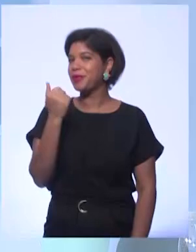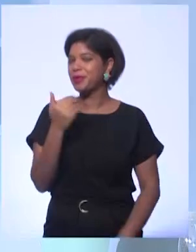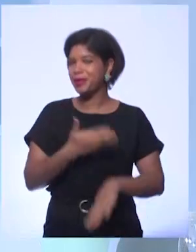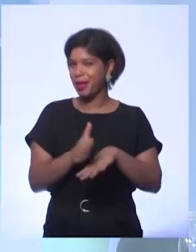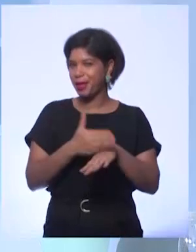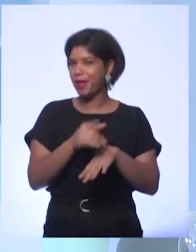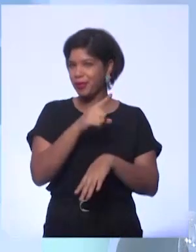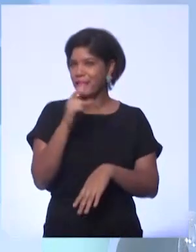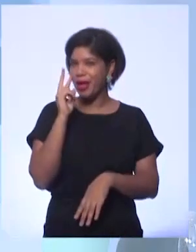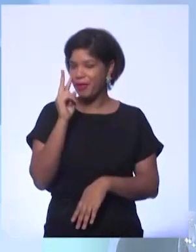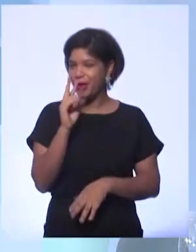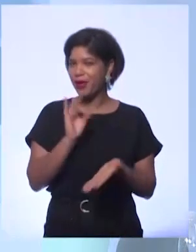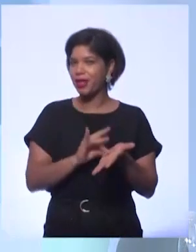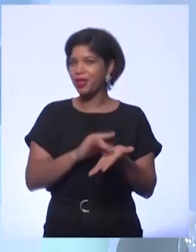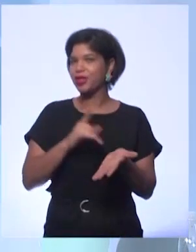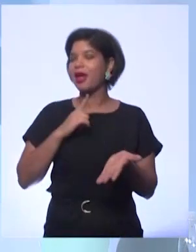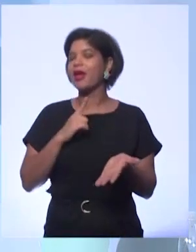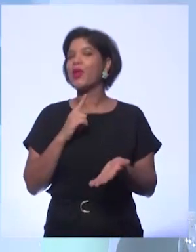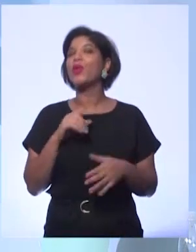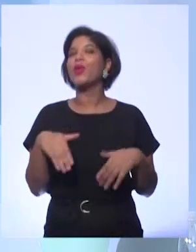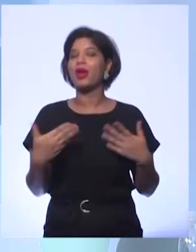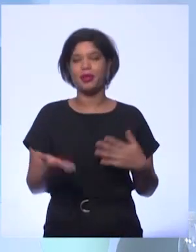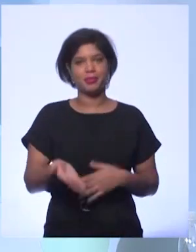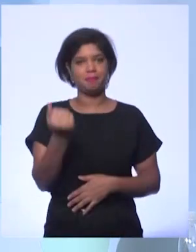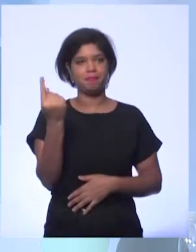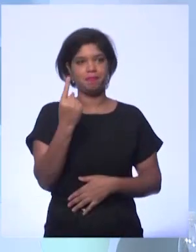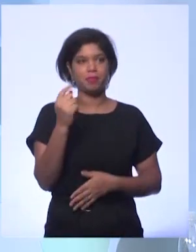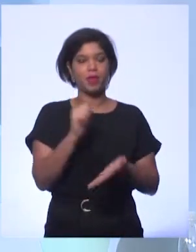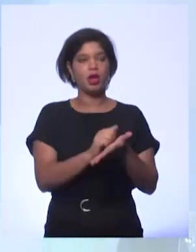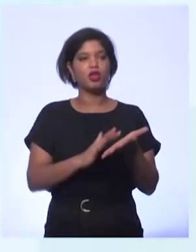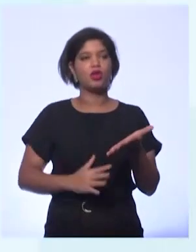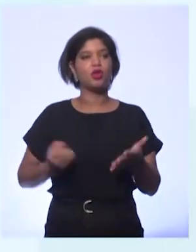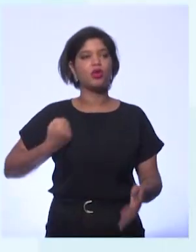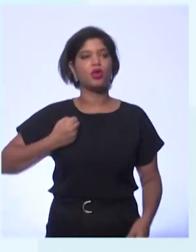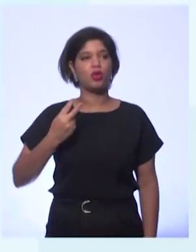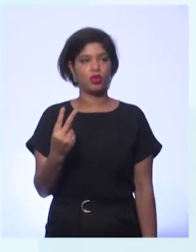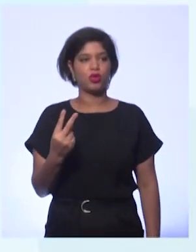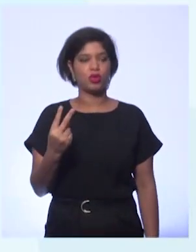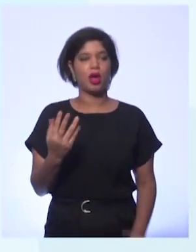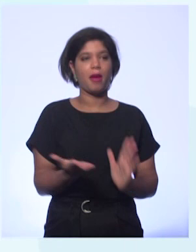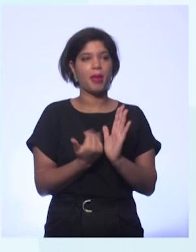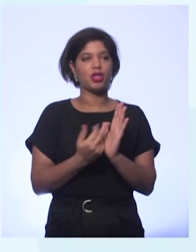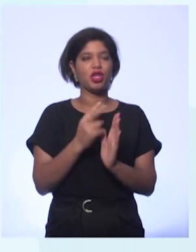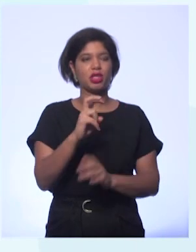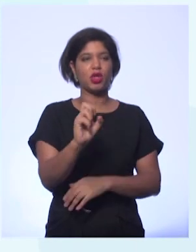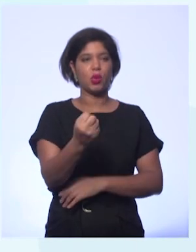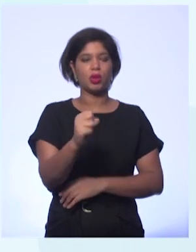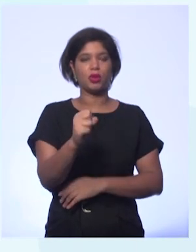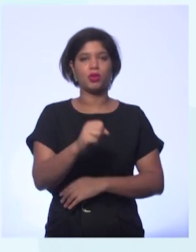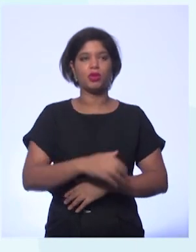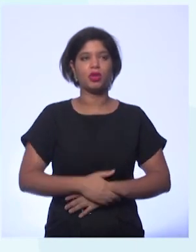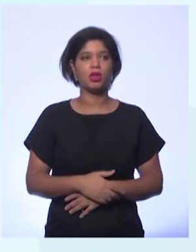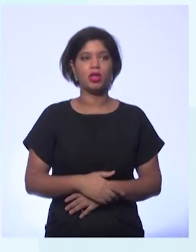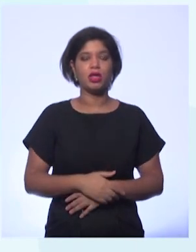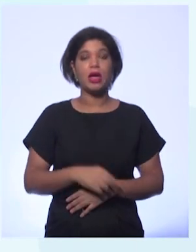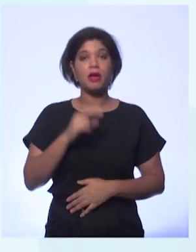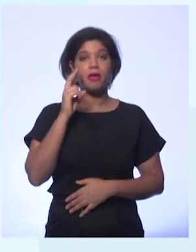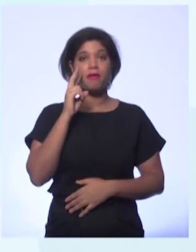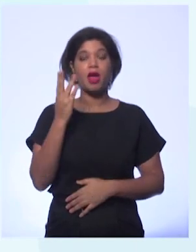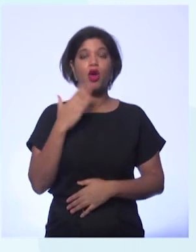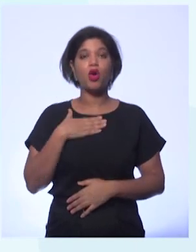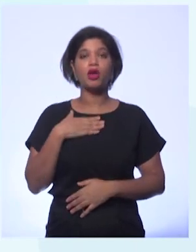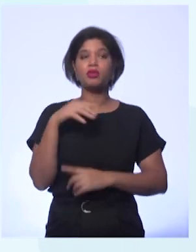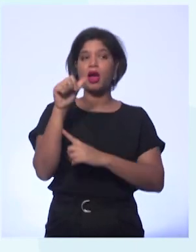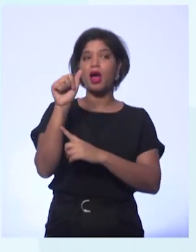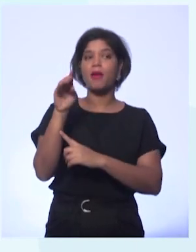realmente entenderam o que é cada um? Então vamos para a primeira atividade de hoje. Atividade 2, página 58. Classifique as frações abaixo